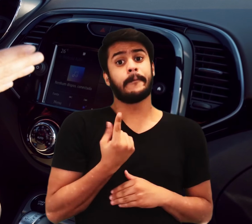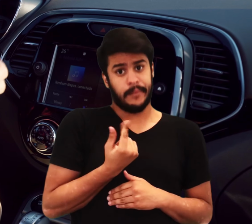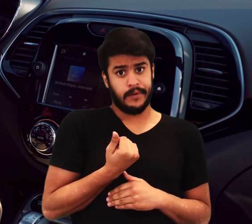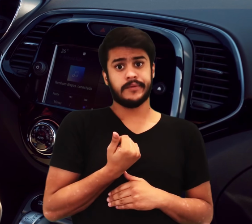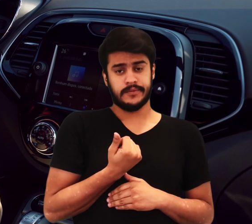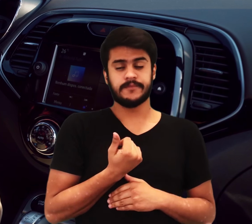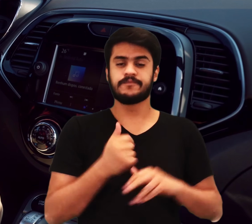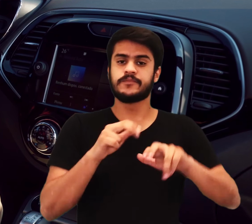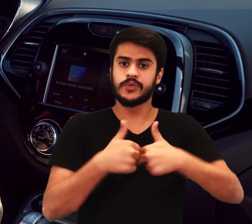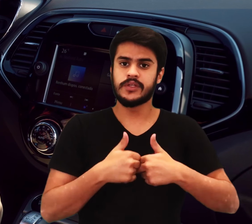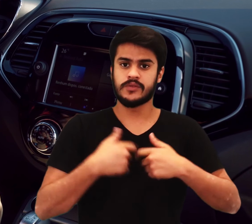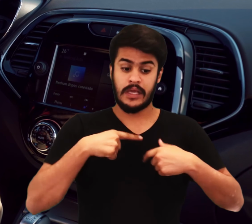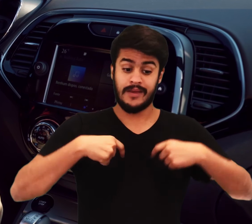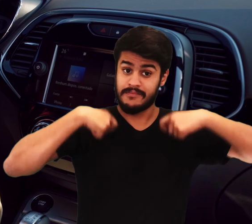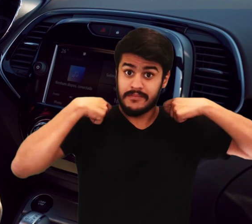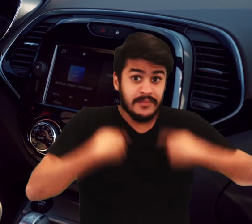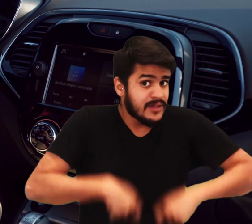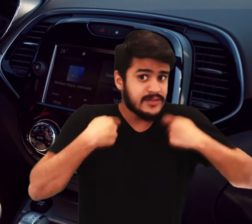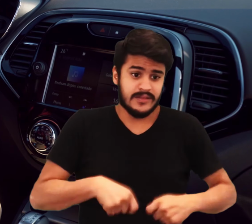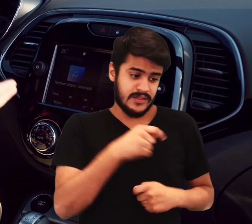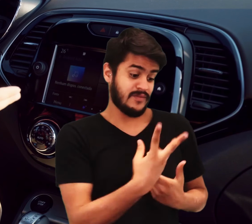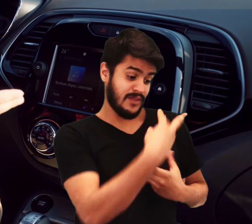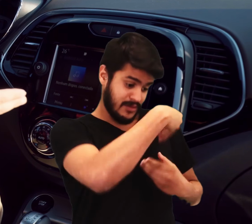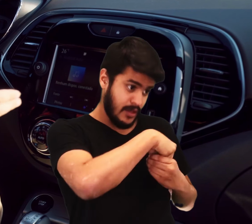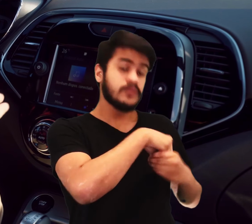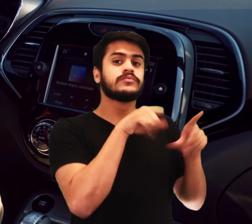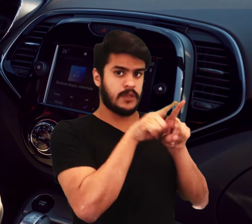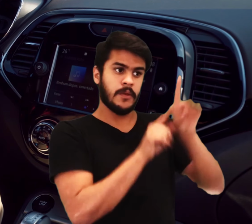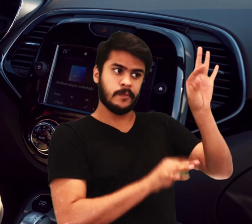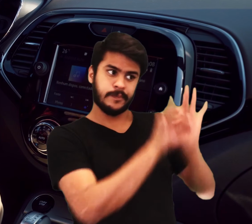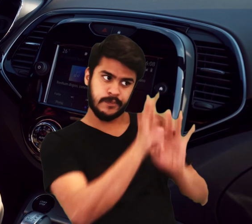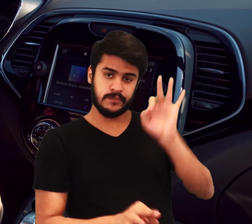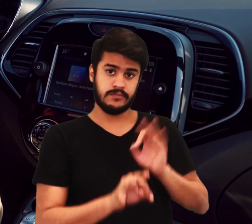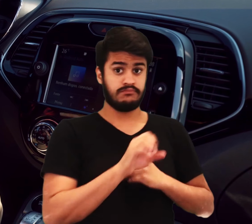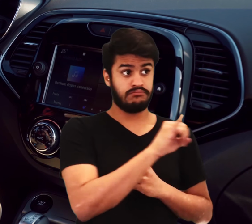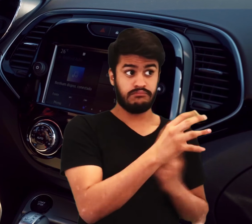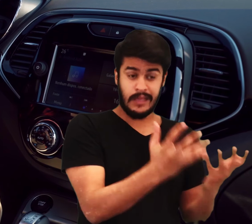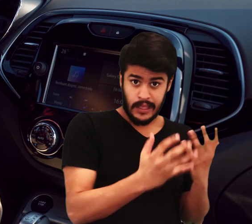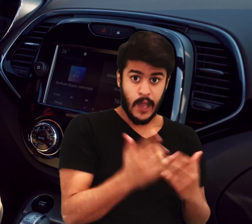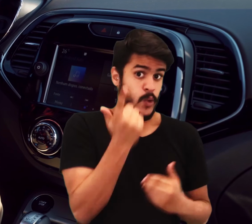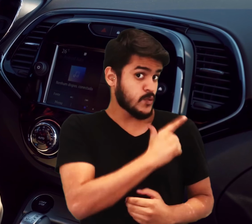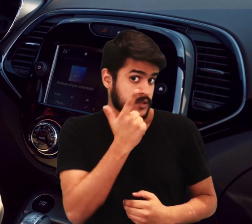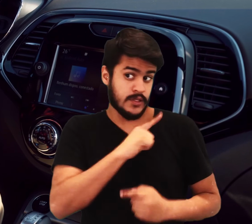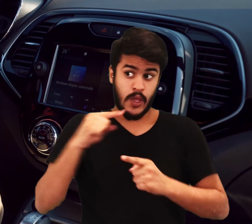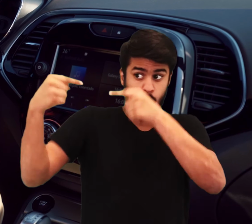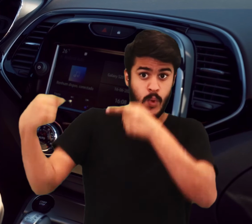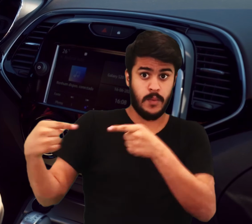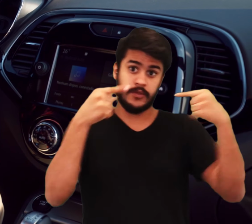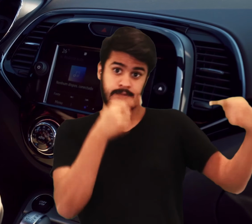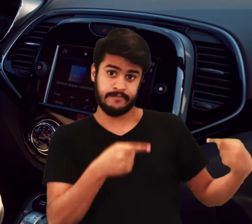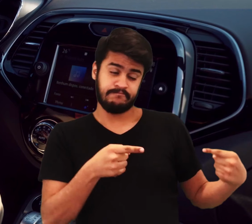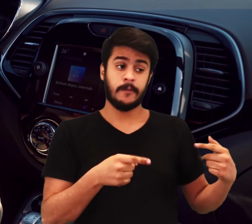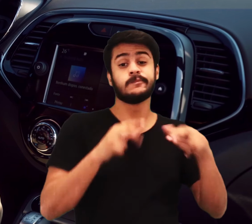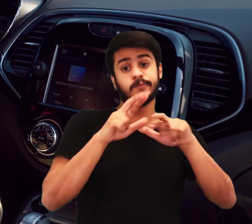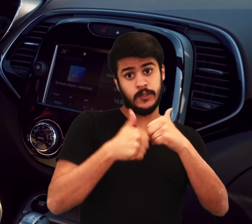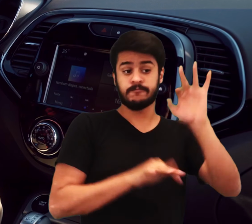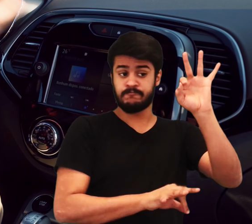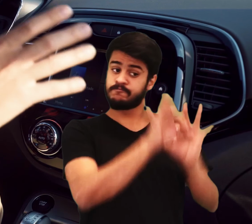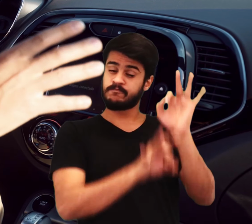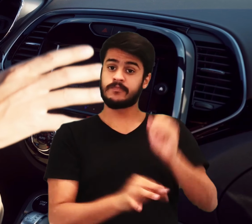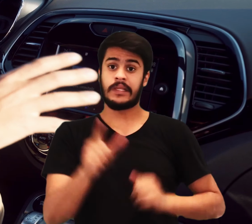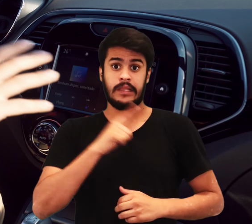precificação. Então, mais do que uma necessidade, era uma obrigação realmente se a Renault quisesse manter aí uma mínima competitividade. Então, ela fez o que